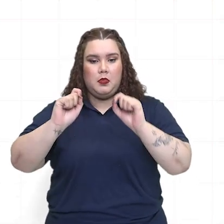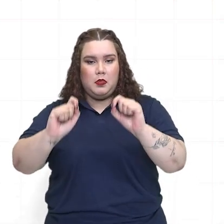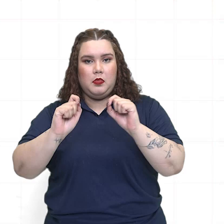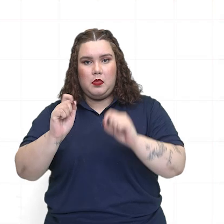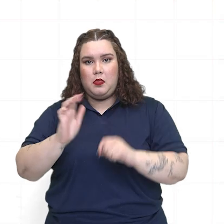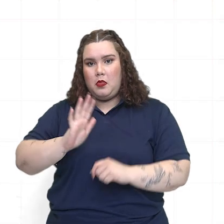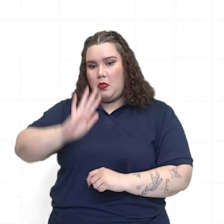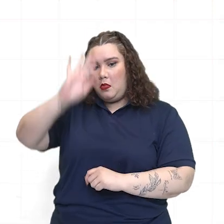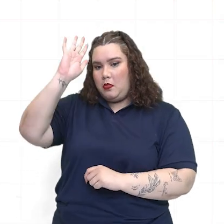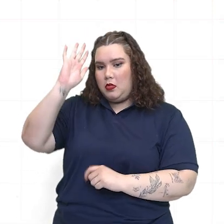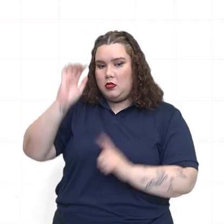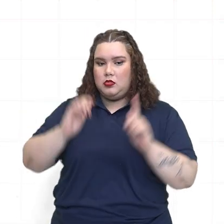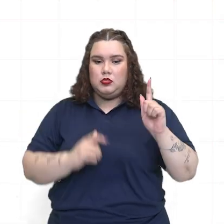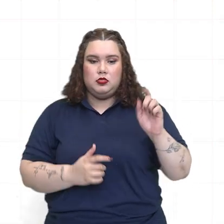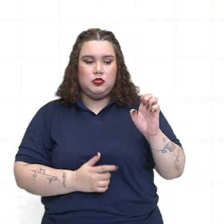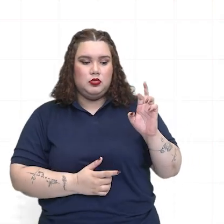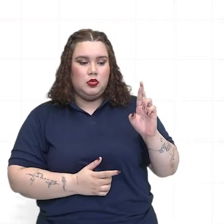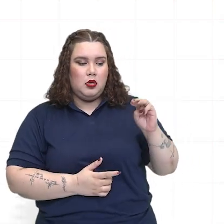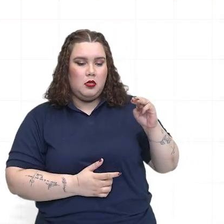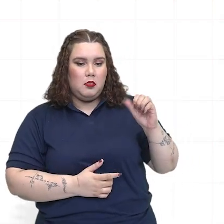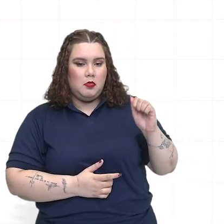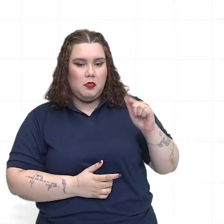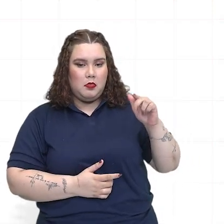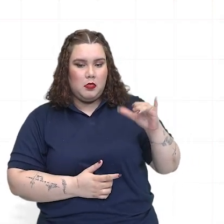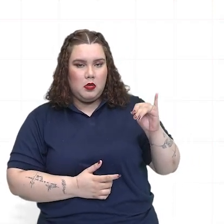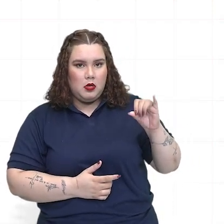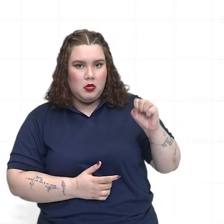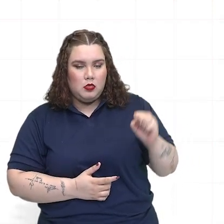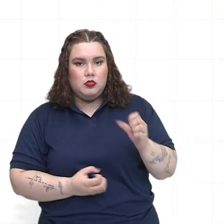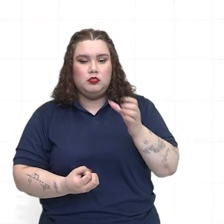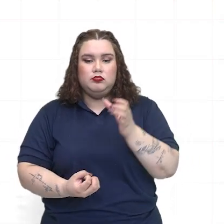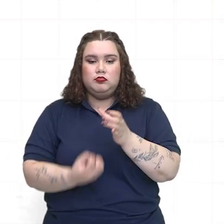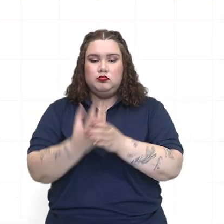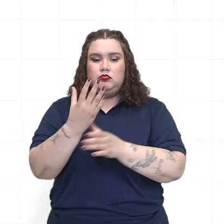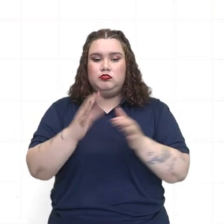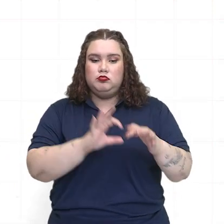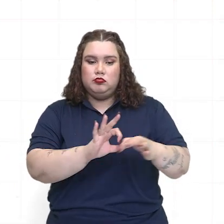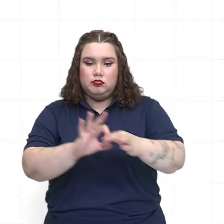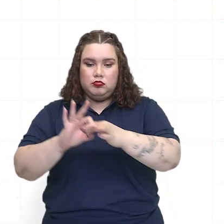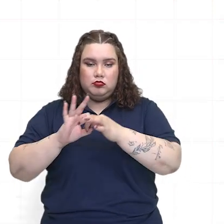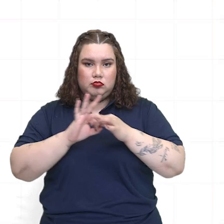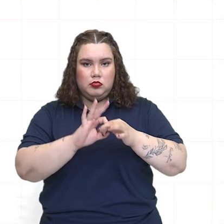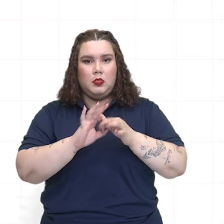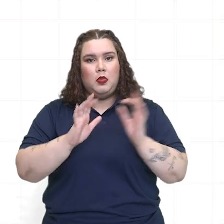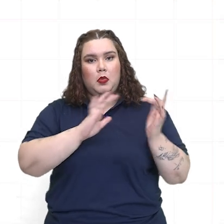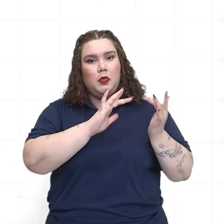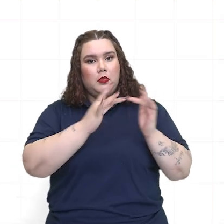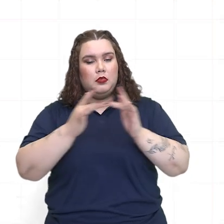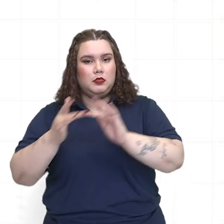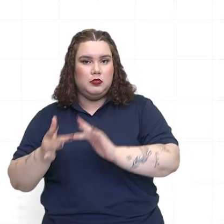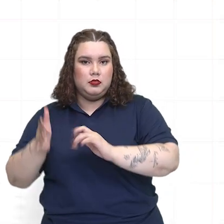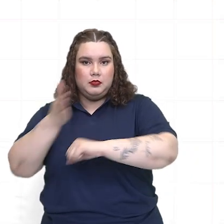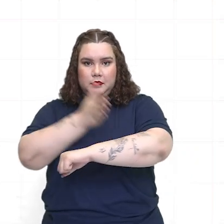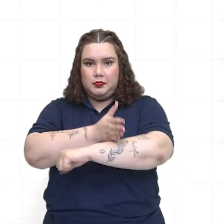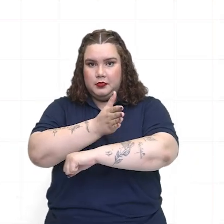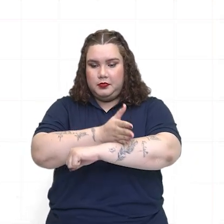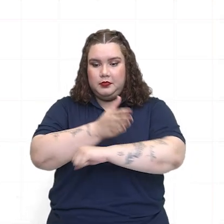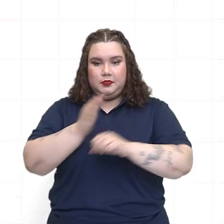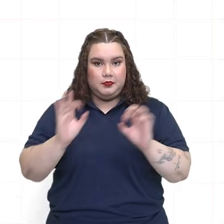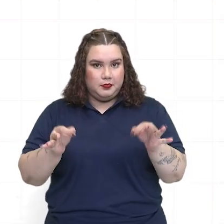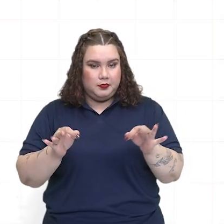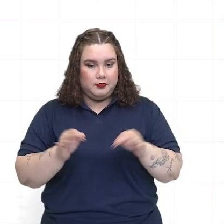entre romanos e germânicos, contribuindo para a coesão e unidade no contexto medieval.